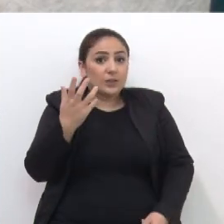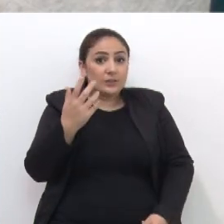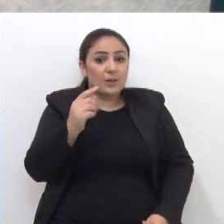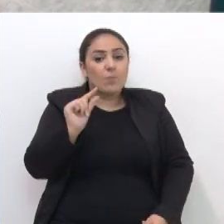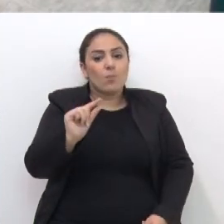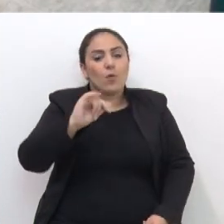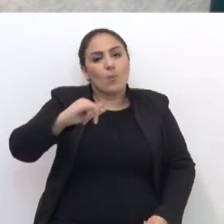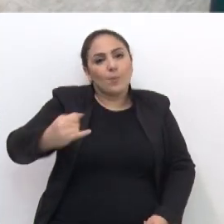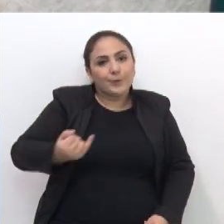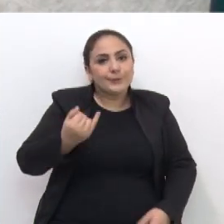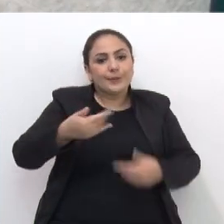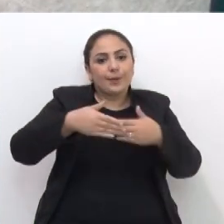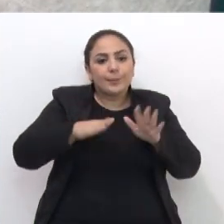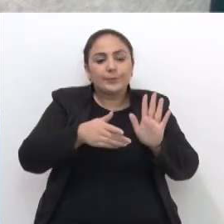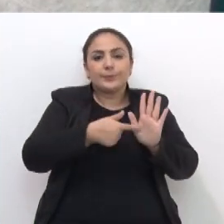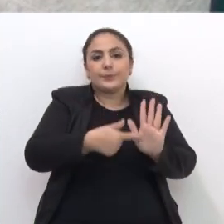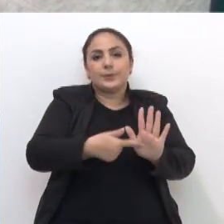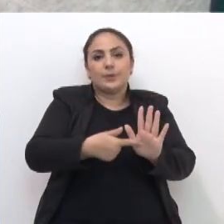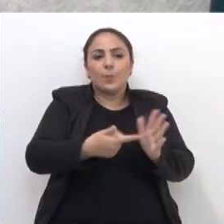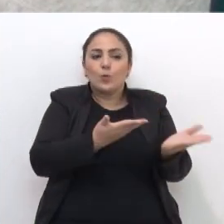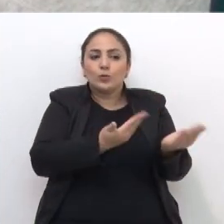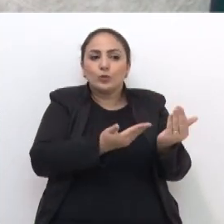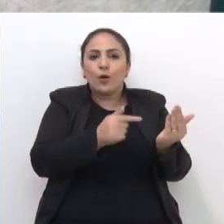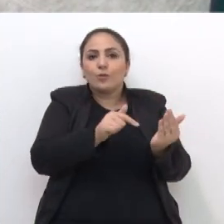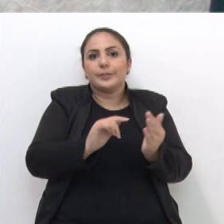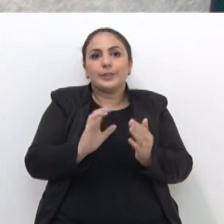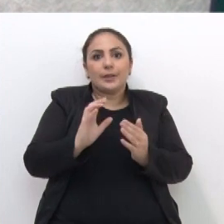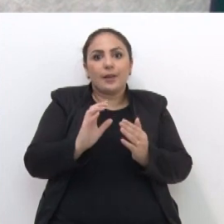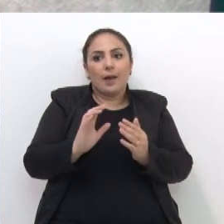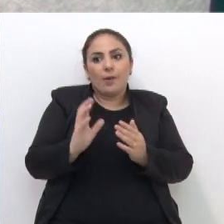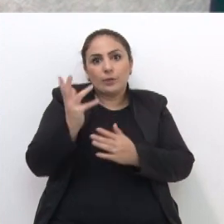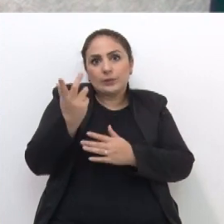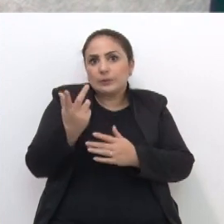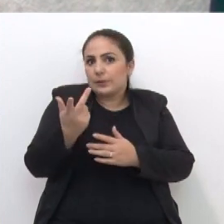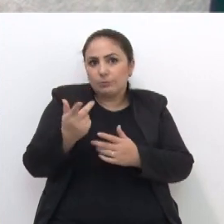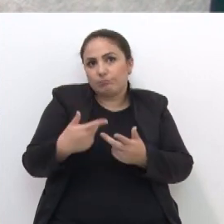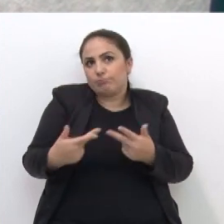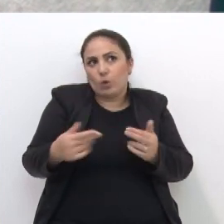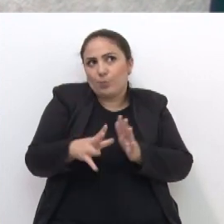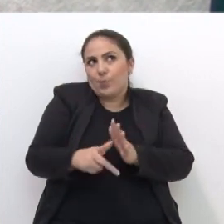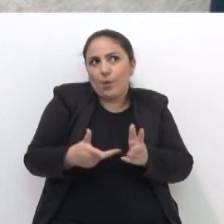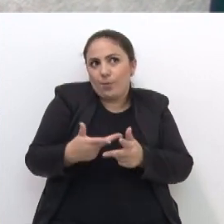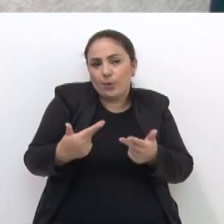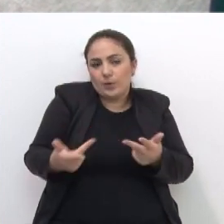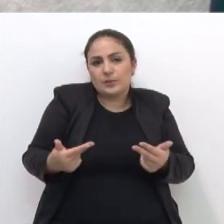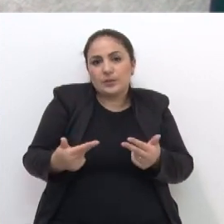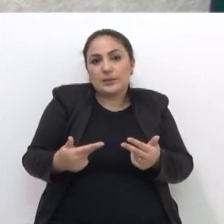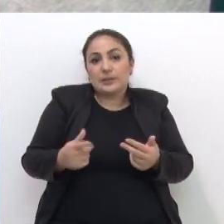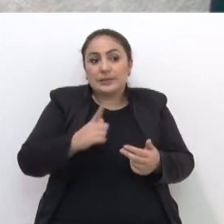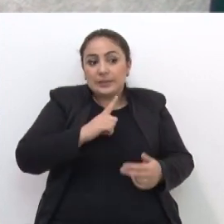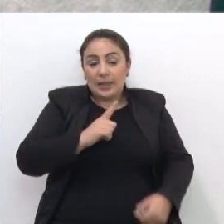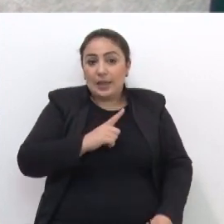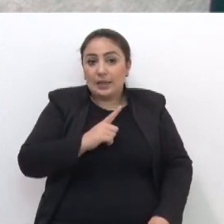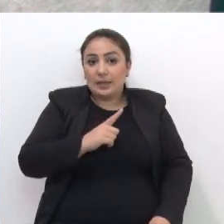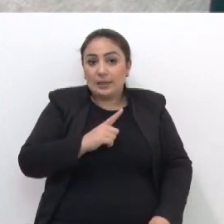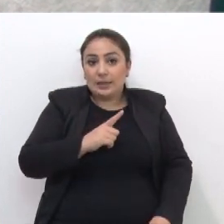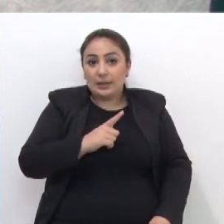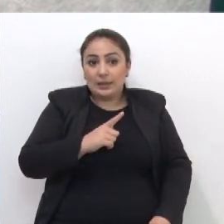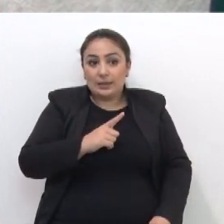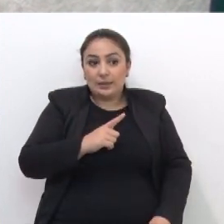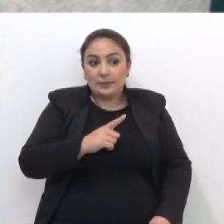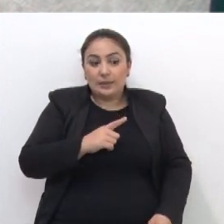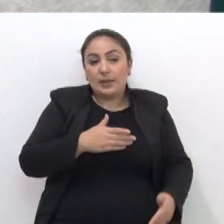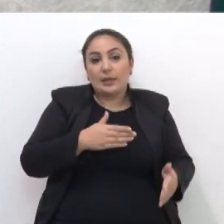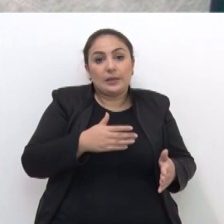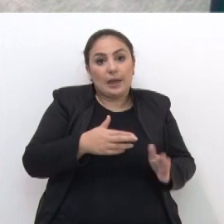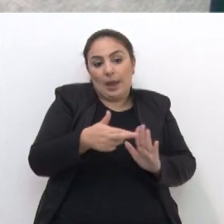as oportunidades que se apresenta por um jovem que cometeu um delito e tem uma medida socioeducativa de restrição